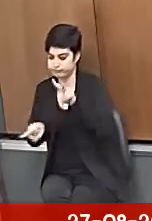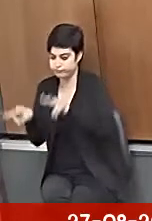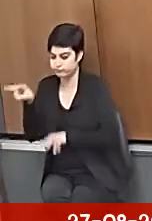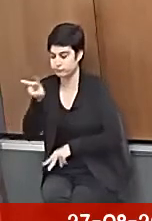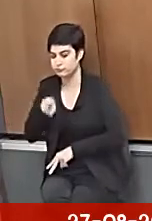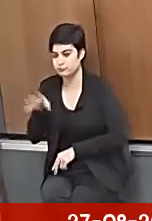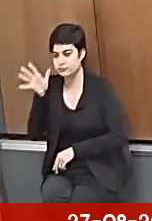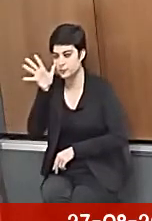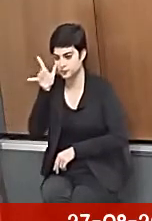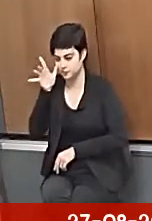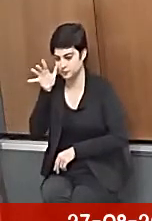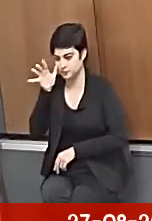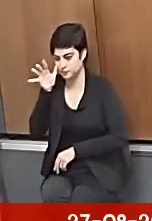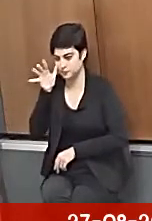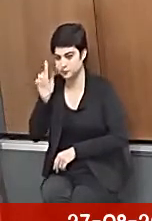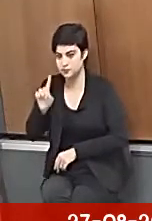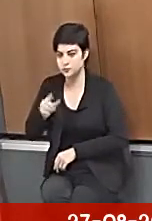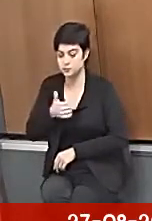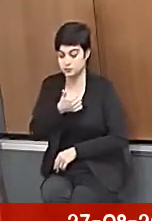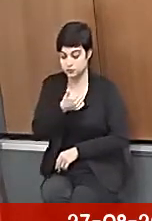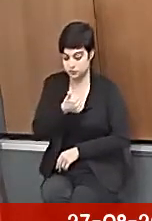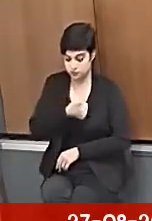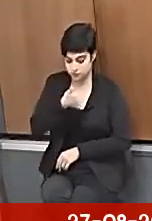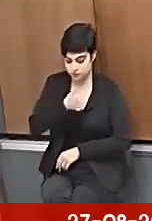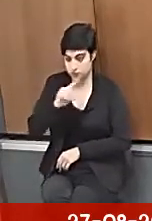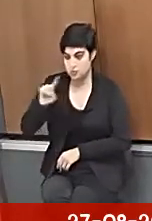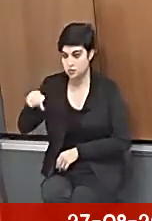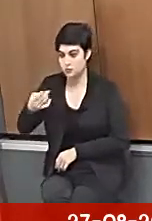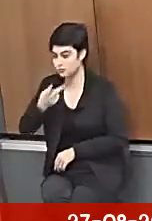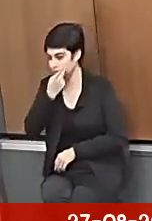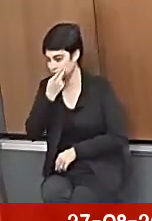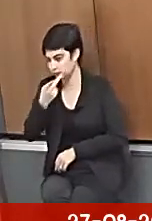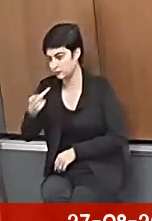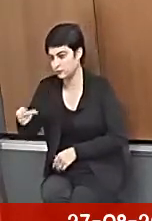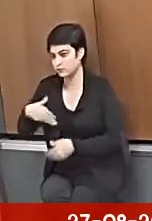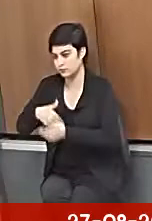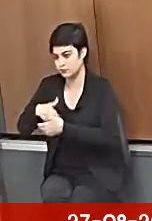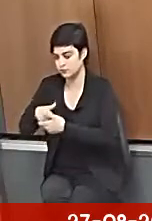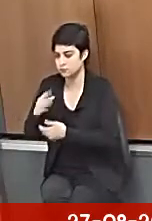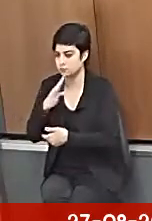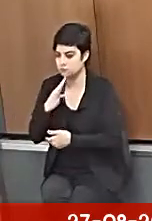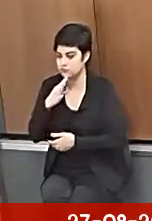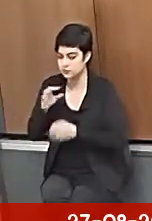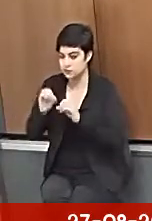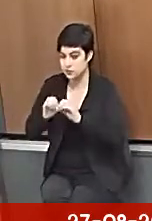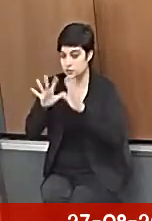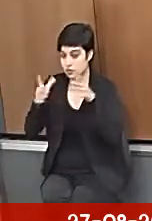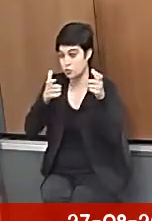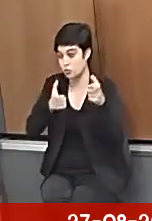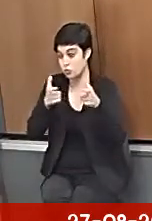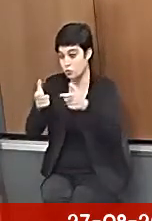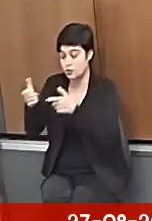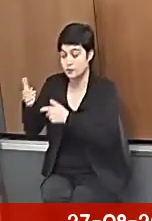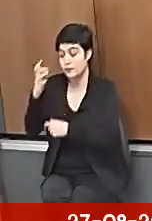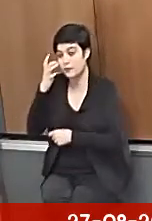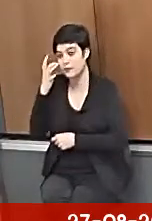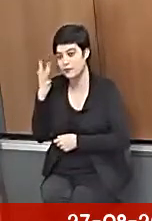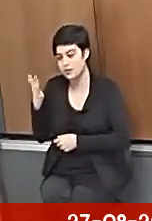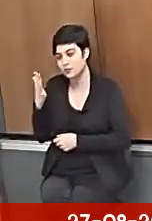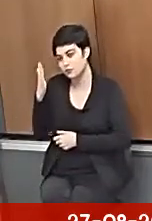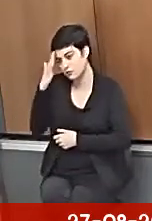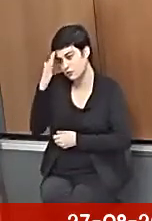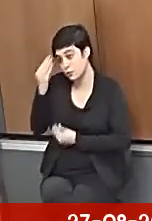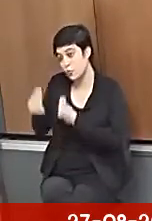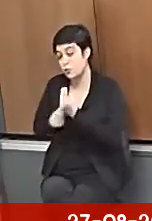prudente deputado depois do dia 12 até o dia 2 a gente conhece onde ficam todos os lugares e em seqüência no próximo jogo a gente